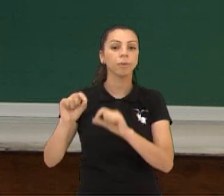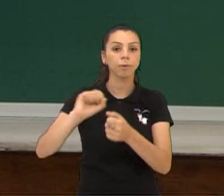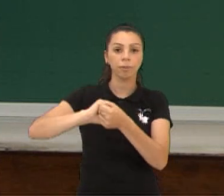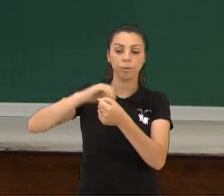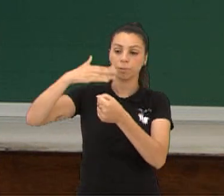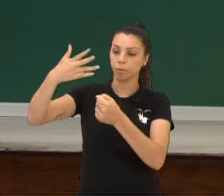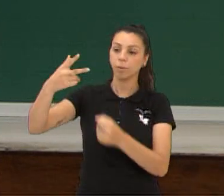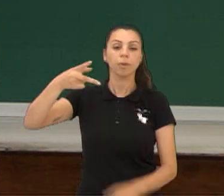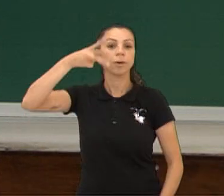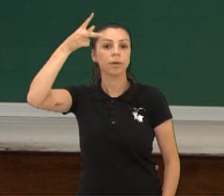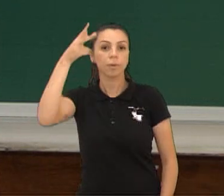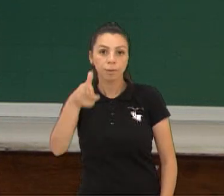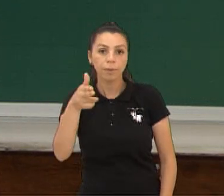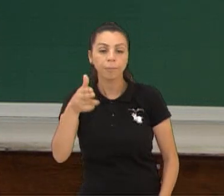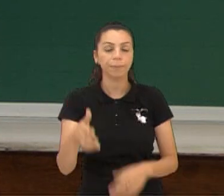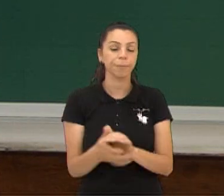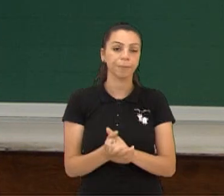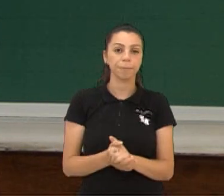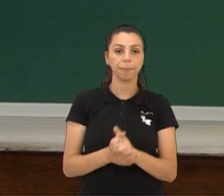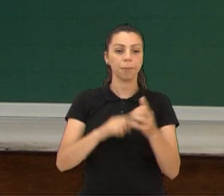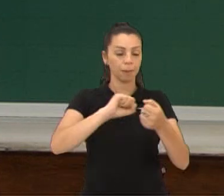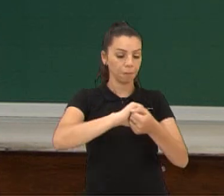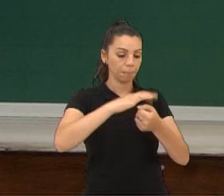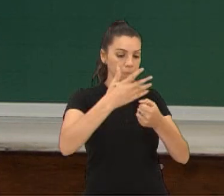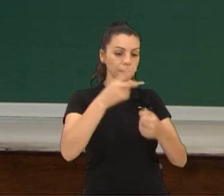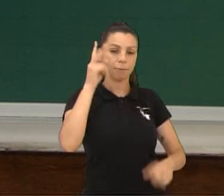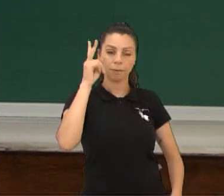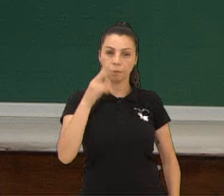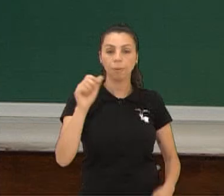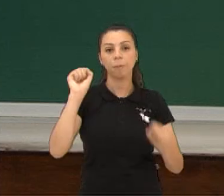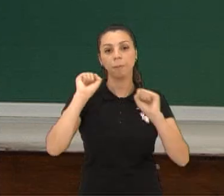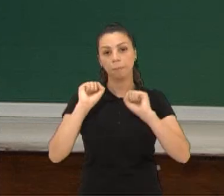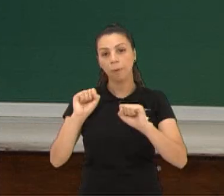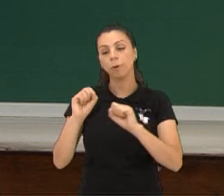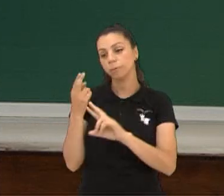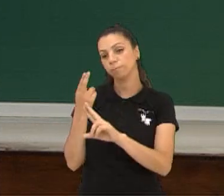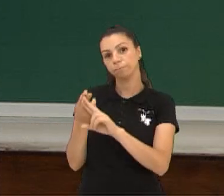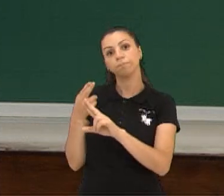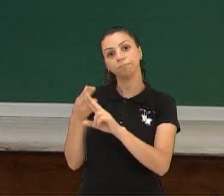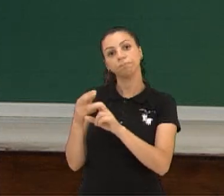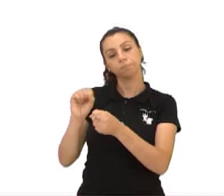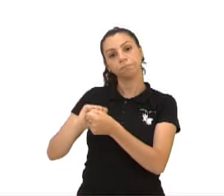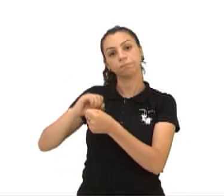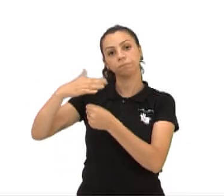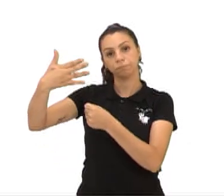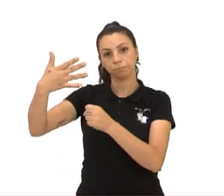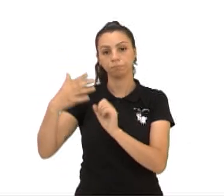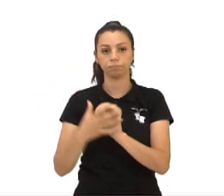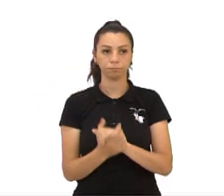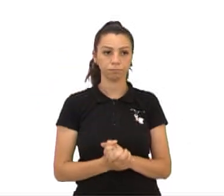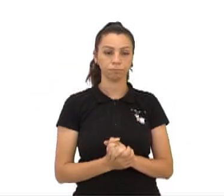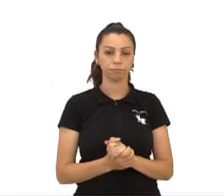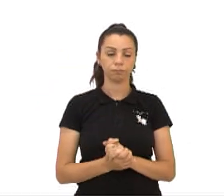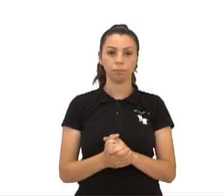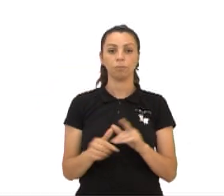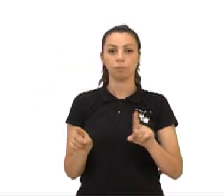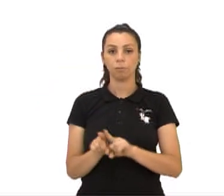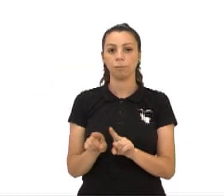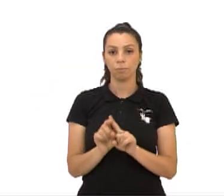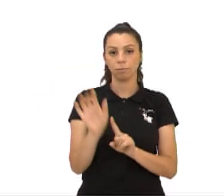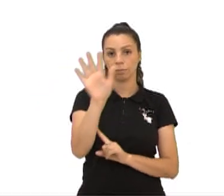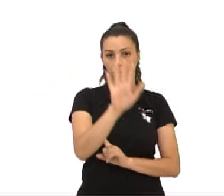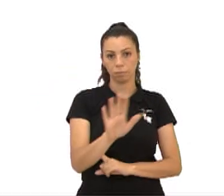são iguais, esses dois fatores iguais eu posso escrever numa potenciação, tudo bem? E a área do